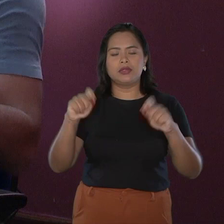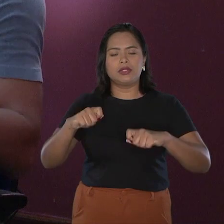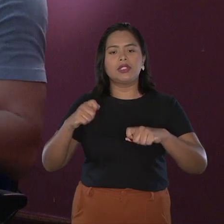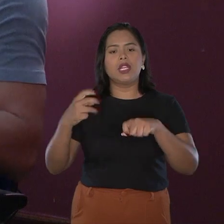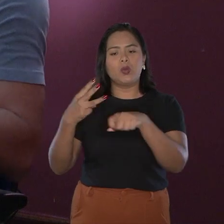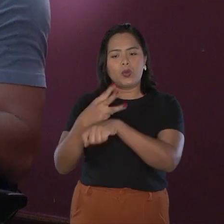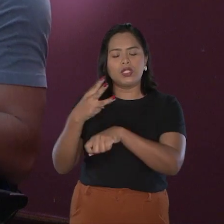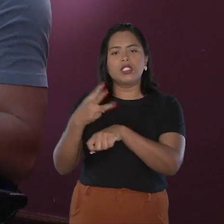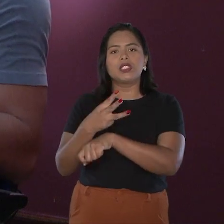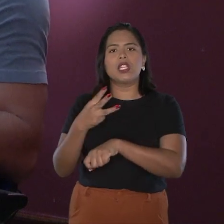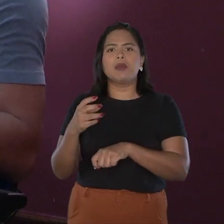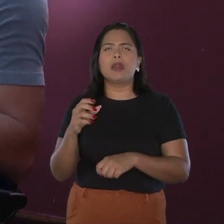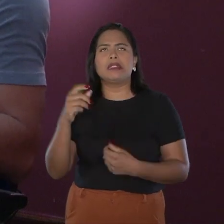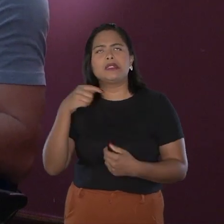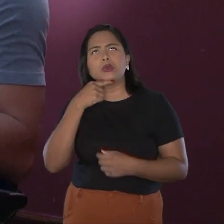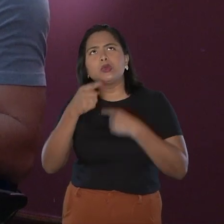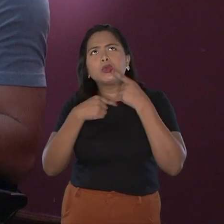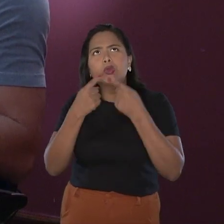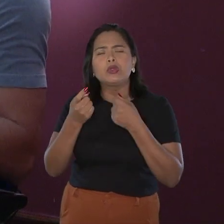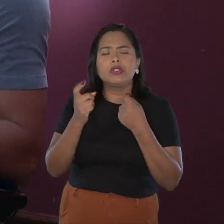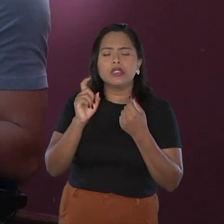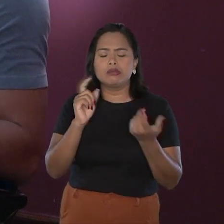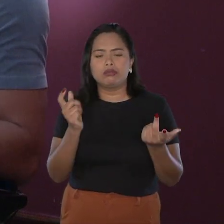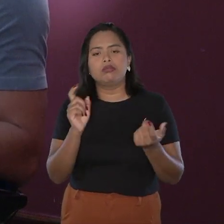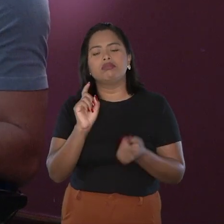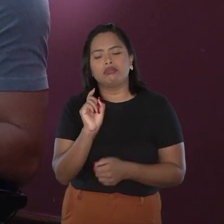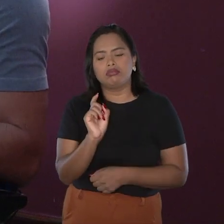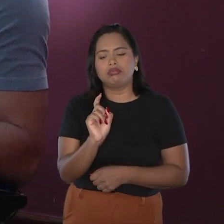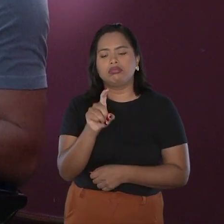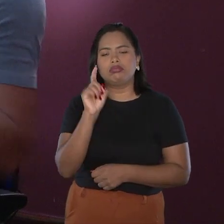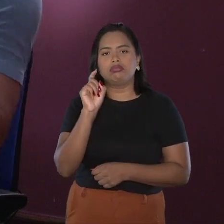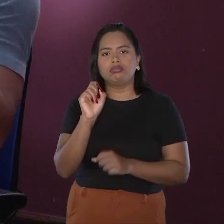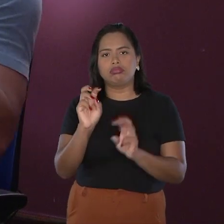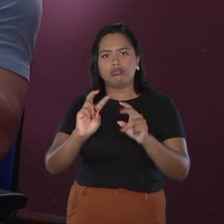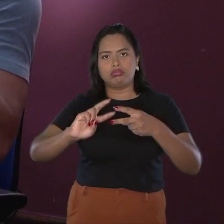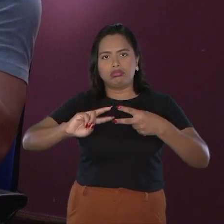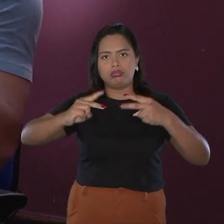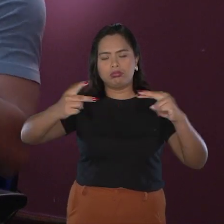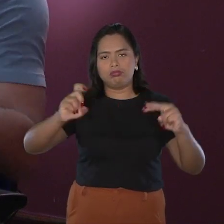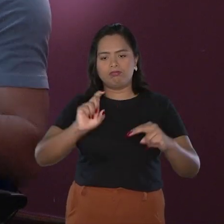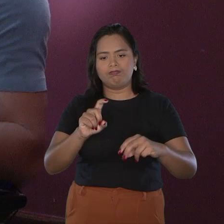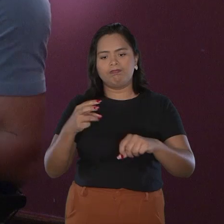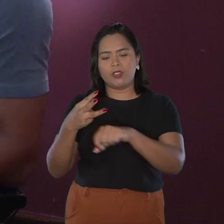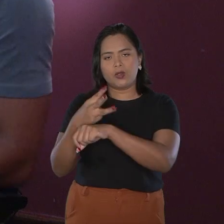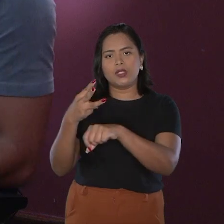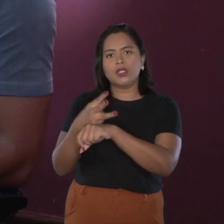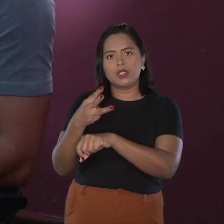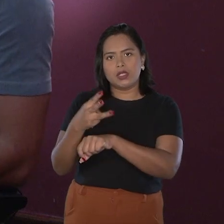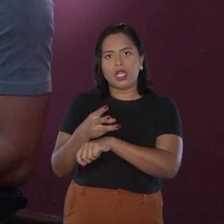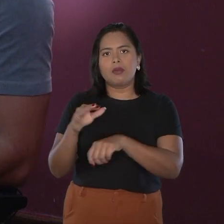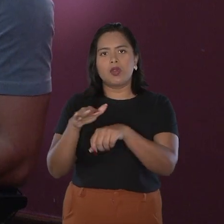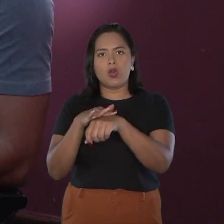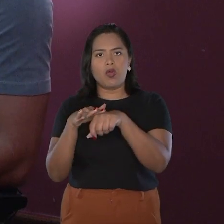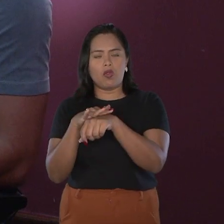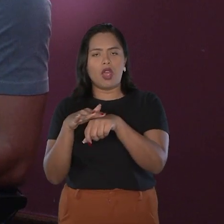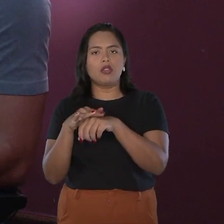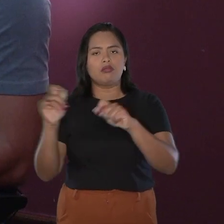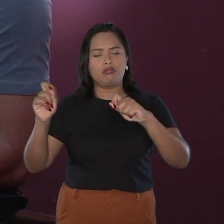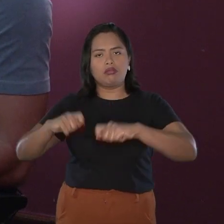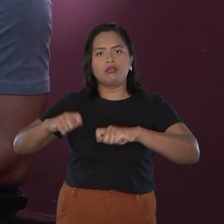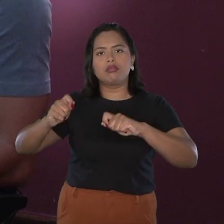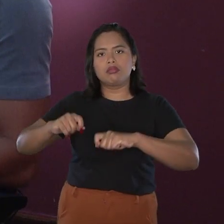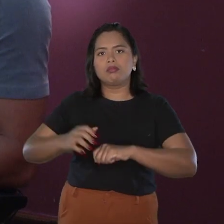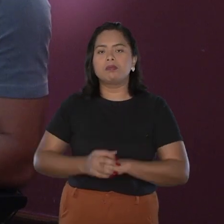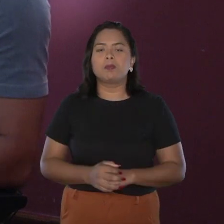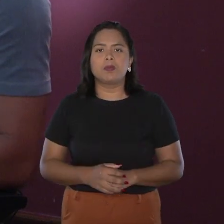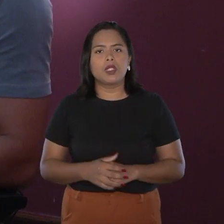Teve alguma dificuldade entrando no site clicando no banner Zinho ele já abre direto uma conversa de WhatsApp com a representante lá do CTA